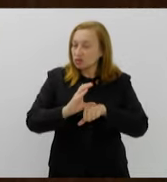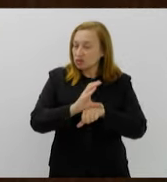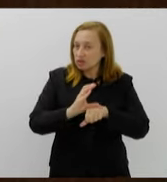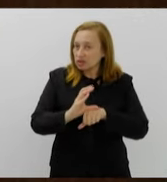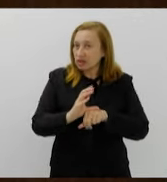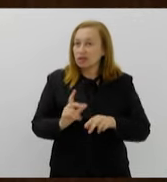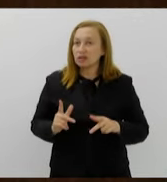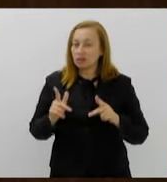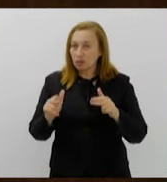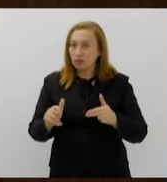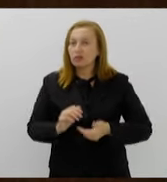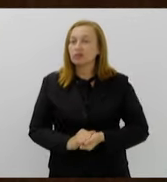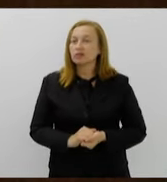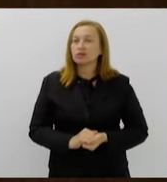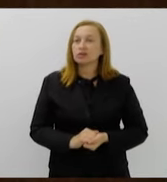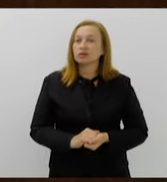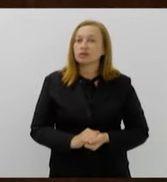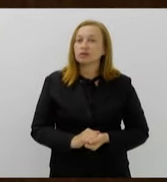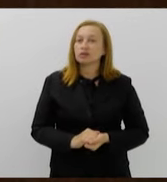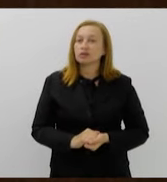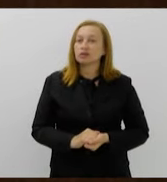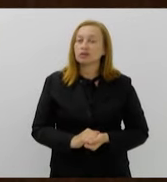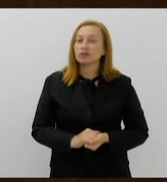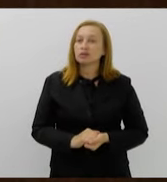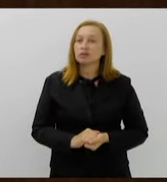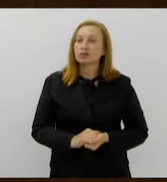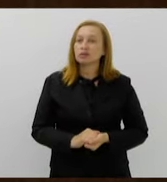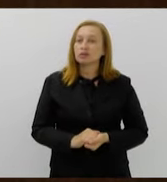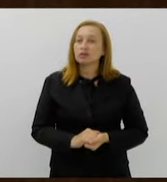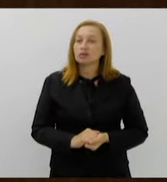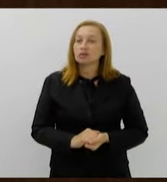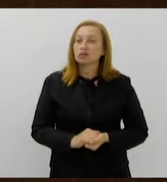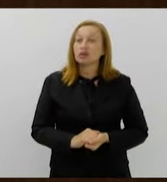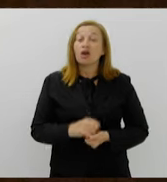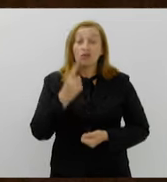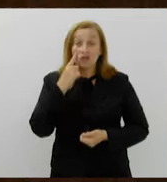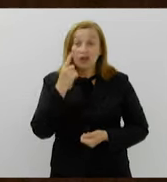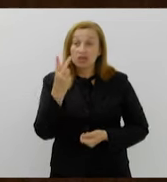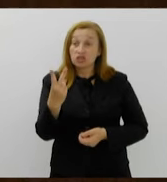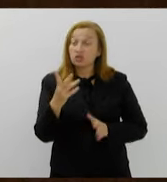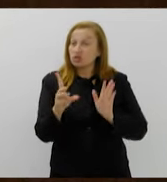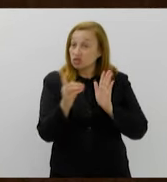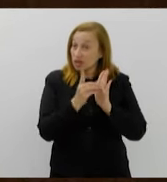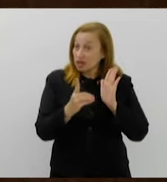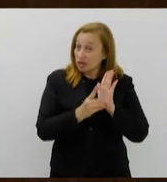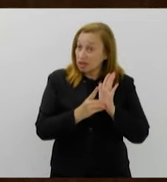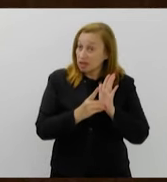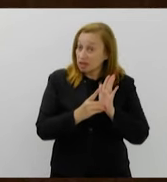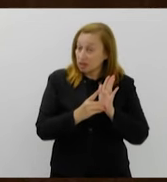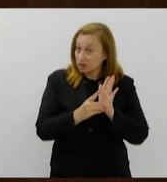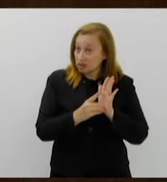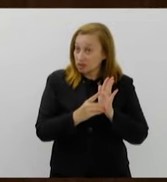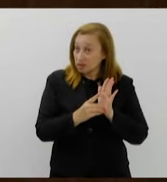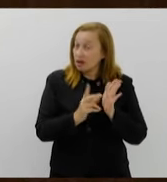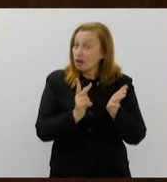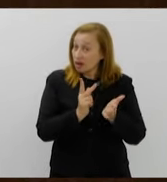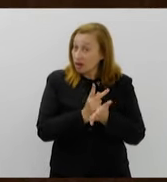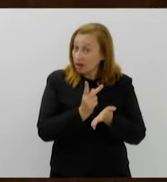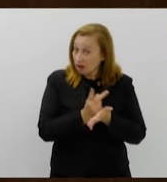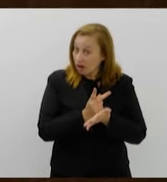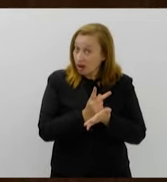mesmo n para assustar esses esses dois decretos erráticos